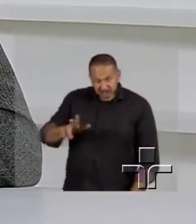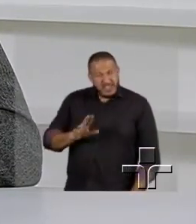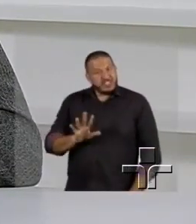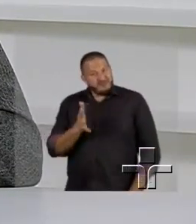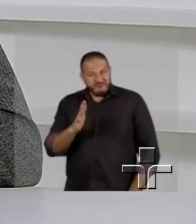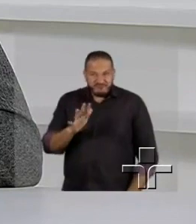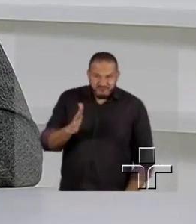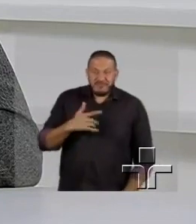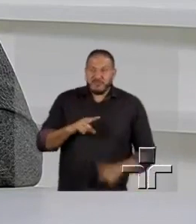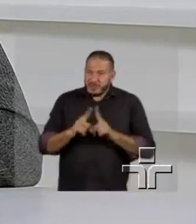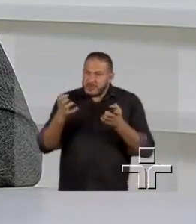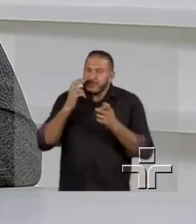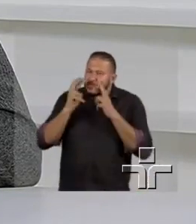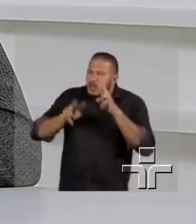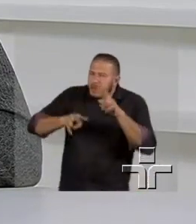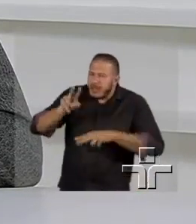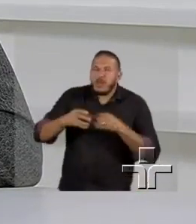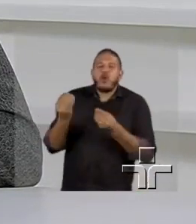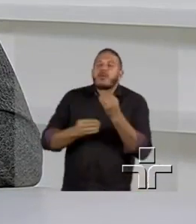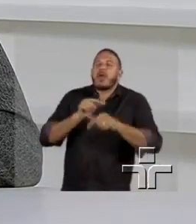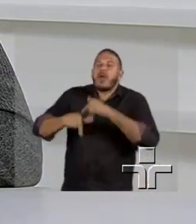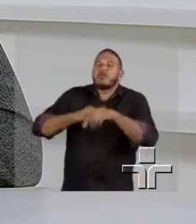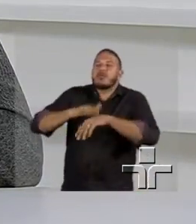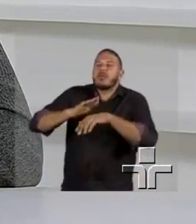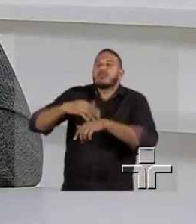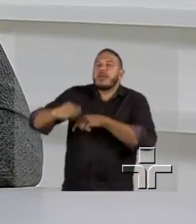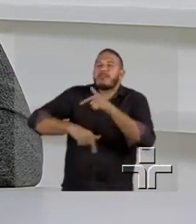para a sociedade brasileira ficar mais crédula